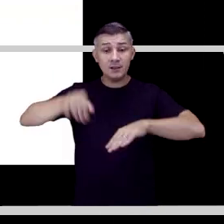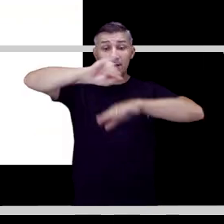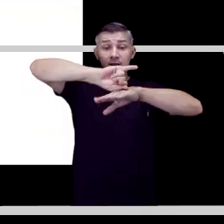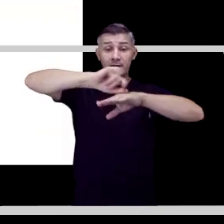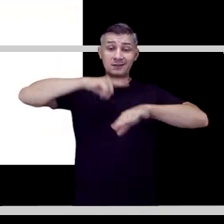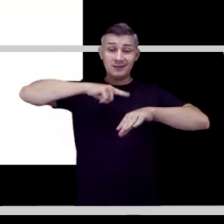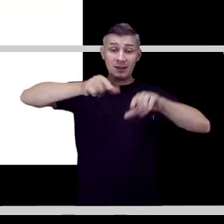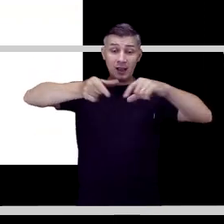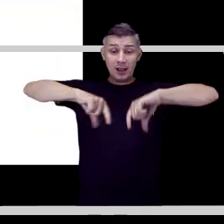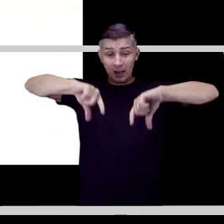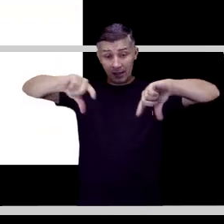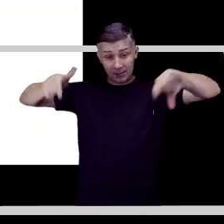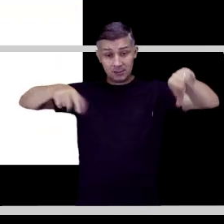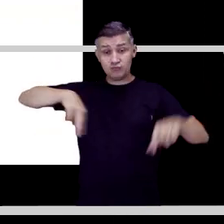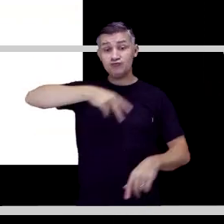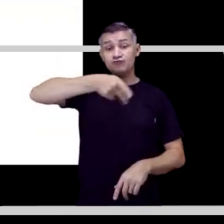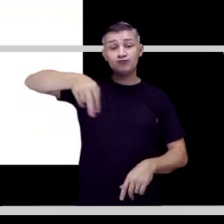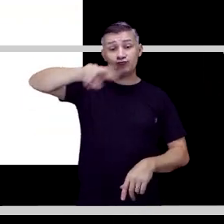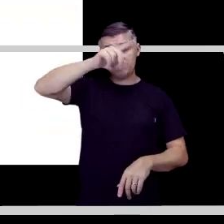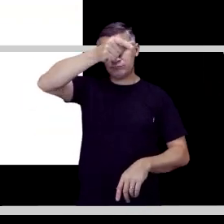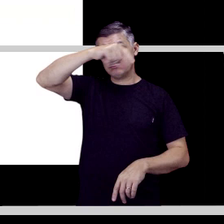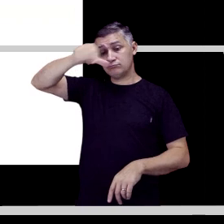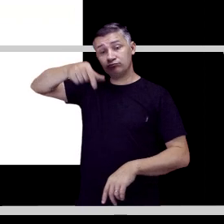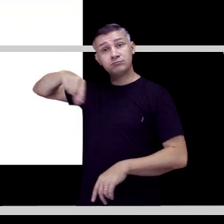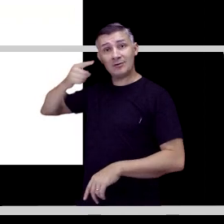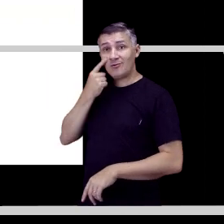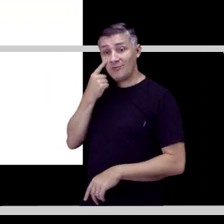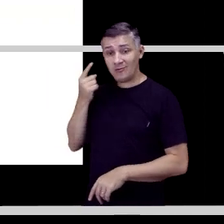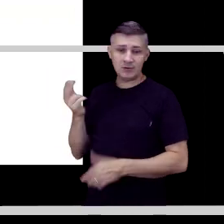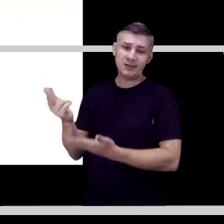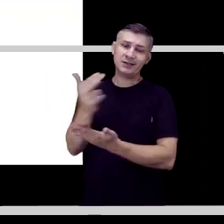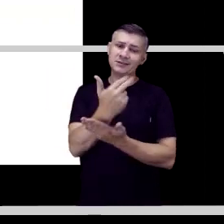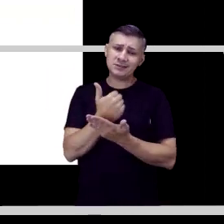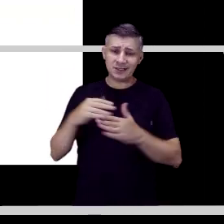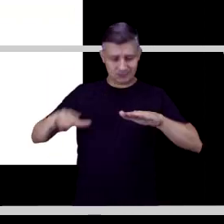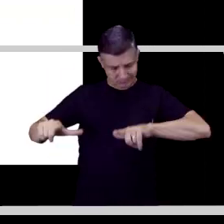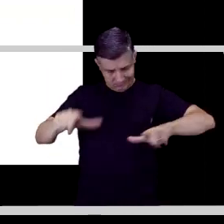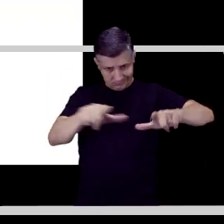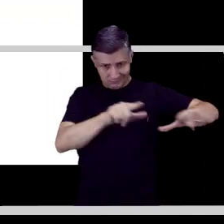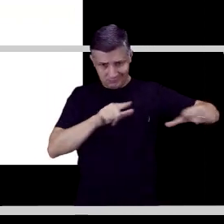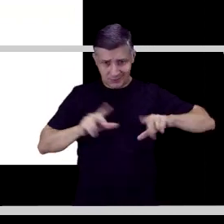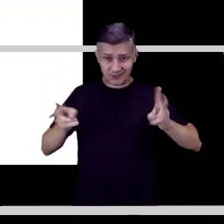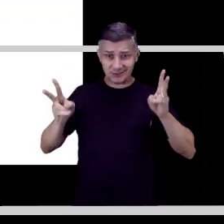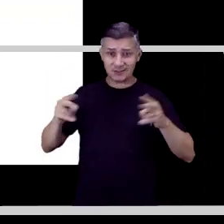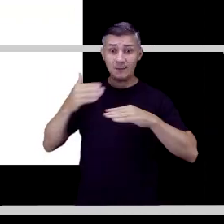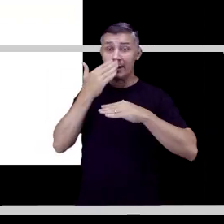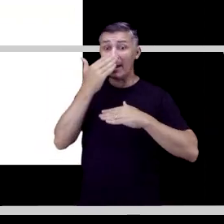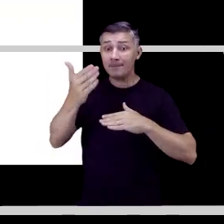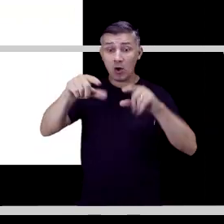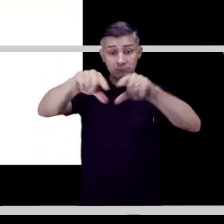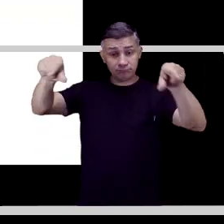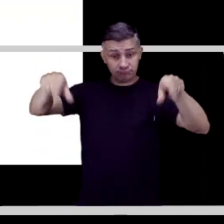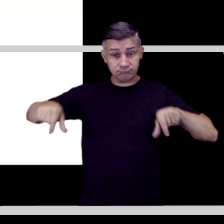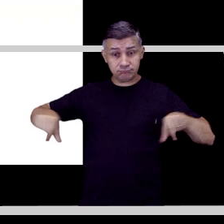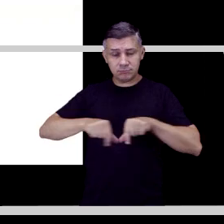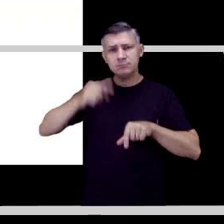gente criou essa grande passagem, com um desenho de um paisagismo que cria planta sempre nas bordas,